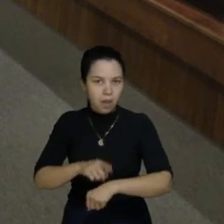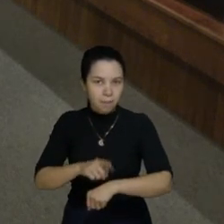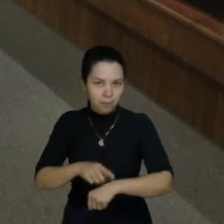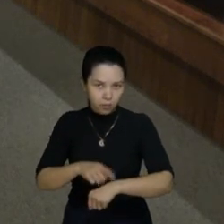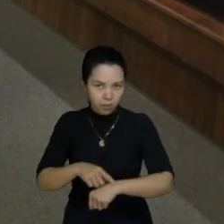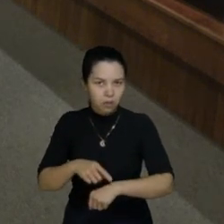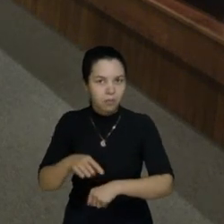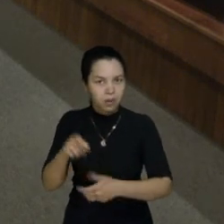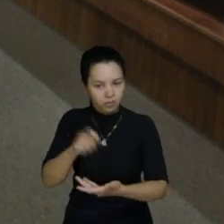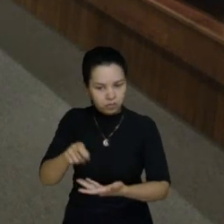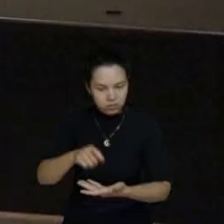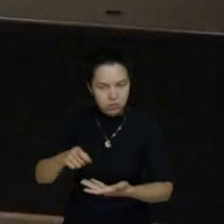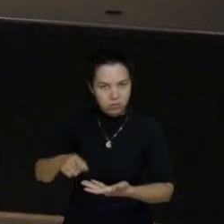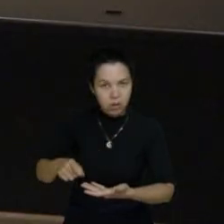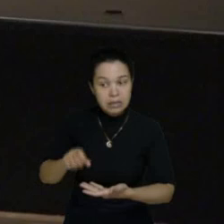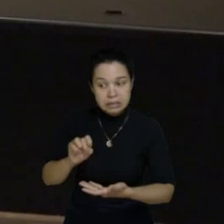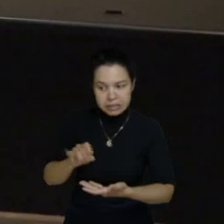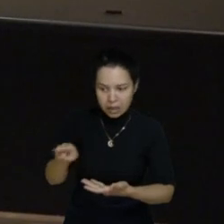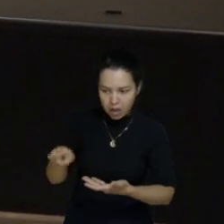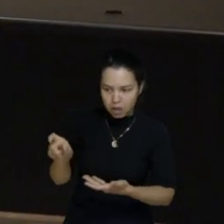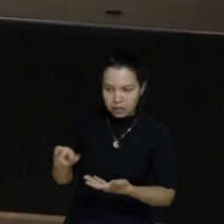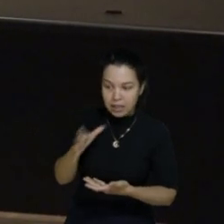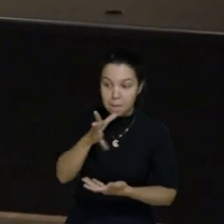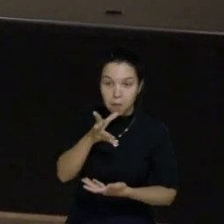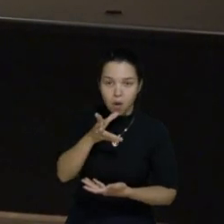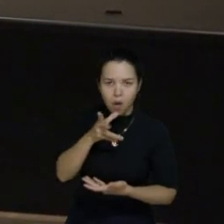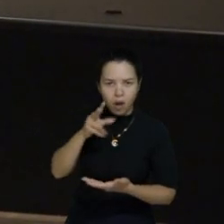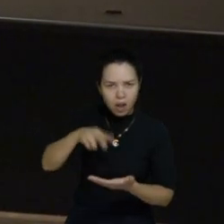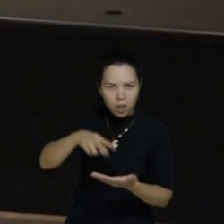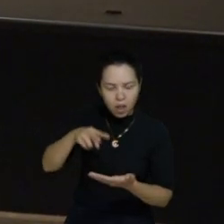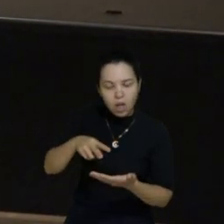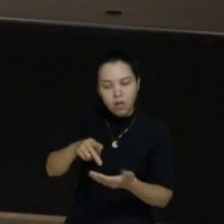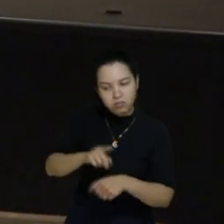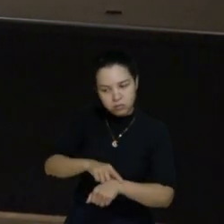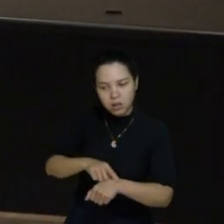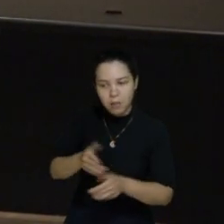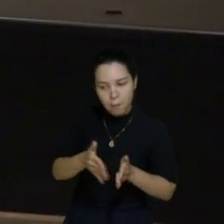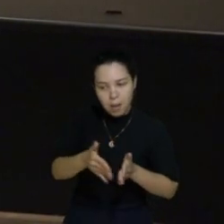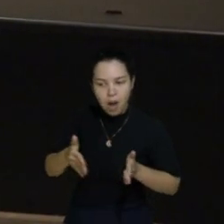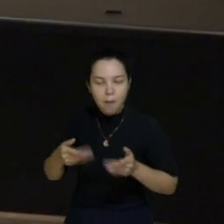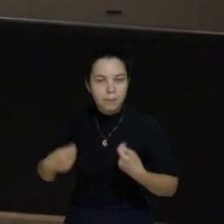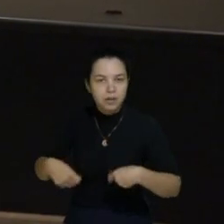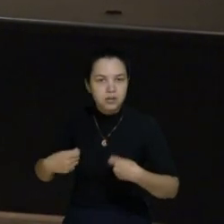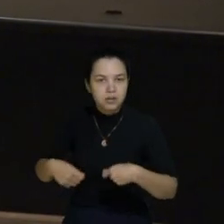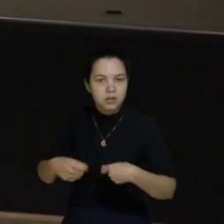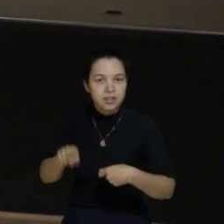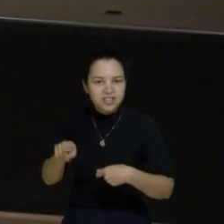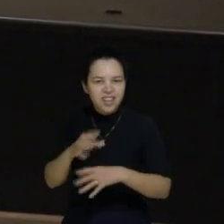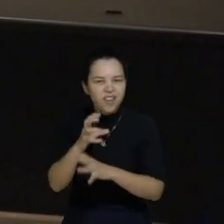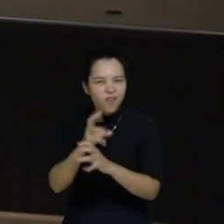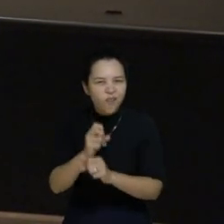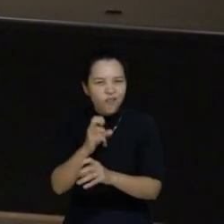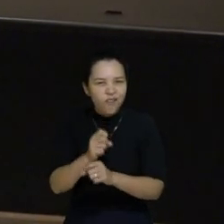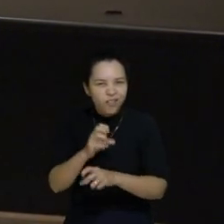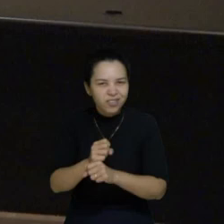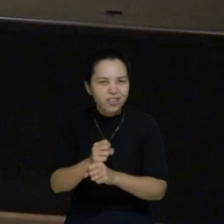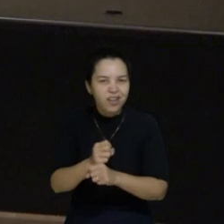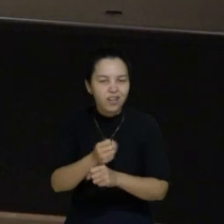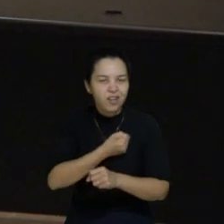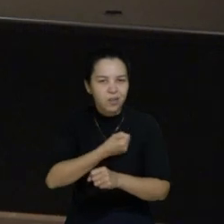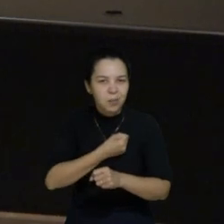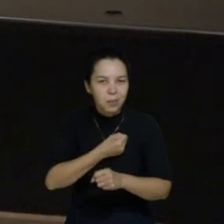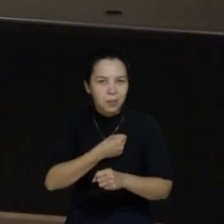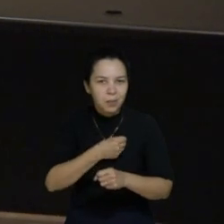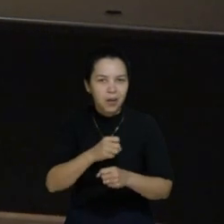a ler ele precisa de um pouco mais de tempo se ele faz a conta né da tabuada que nem ali faz primeiro a tabuada dos